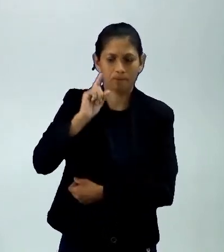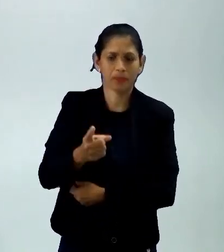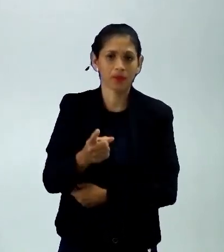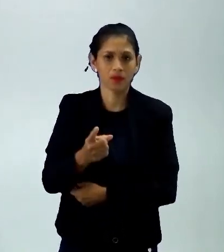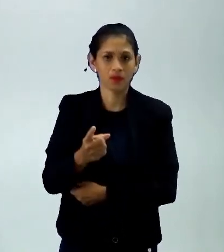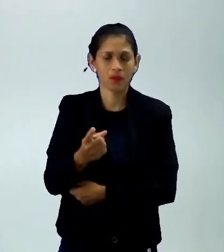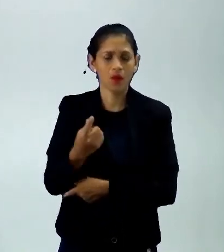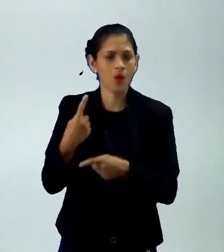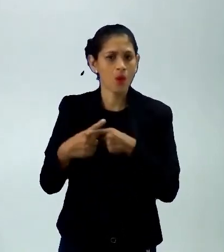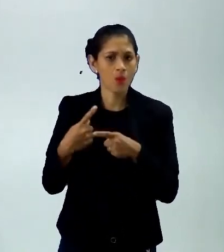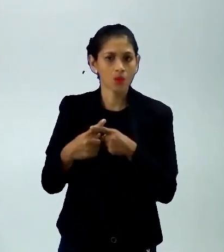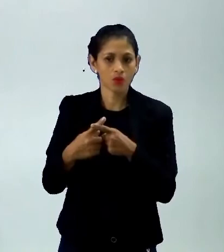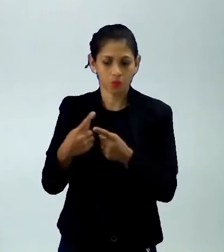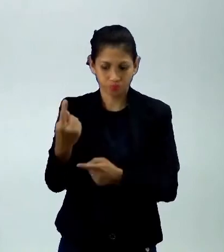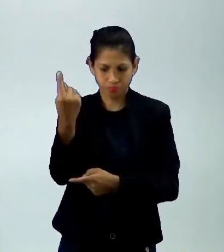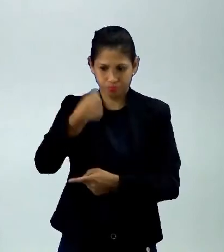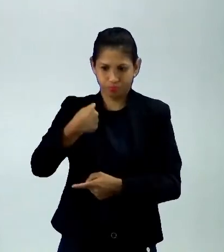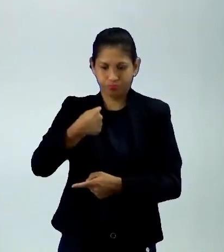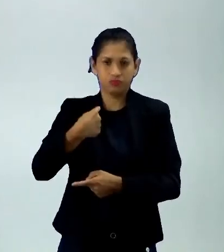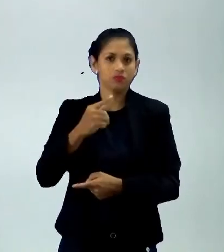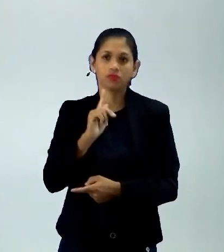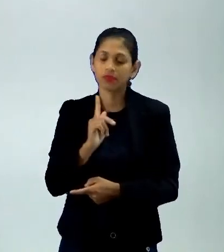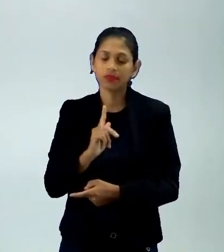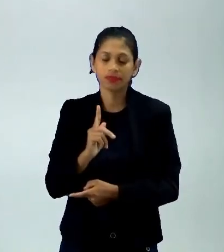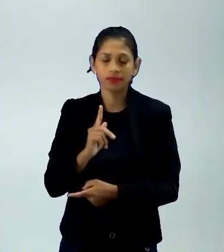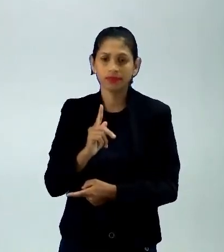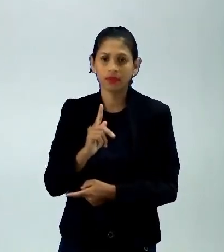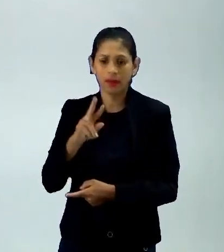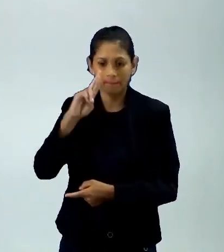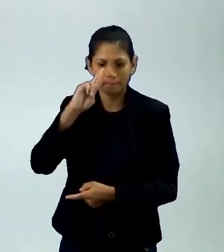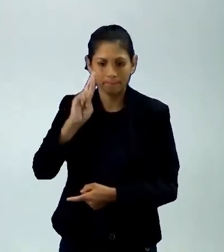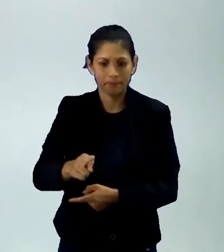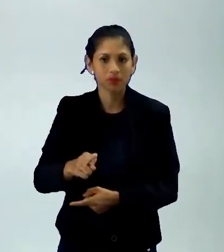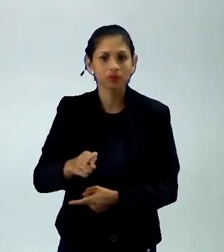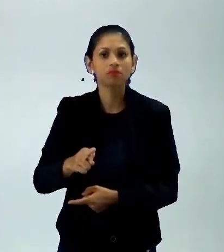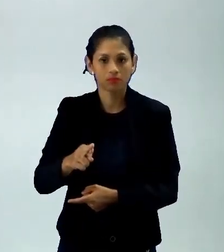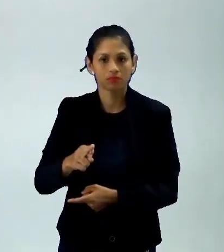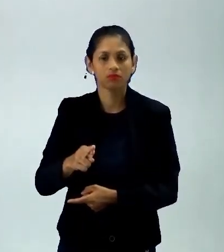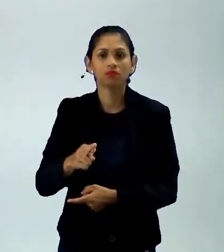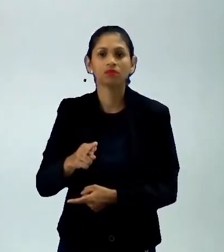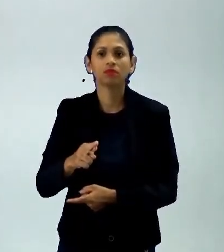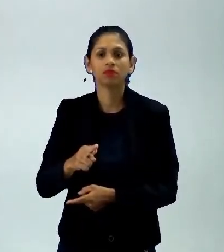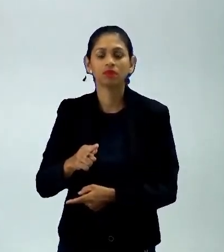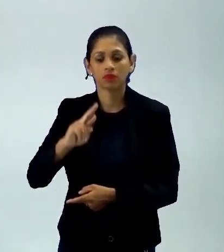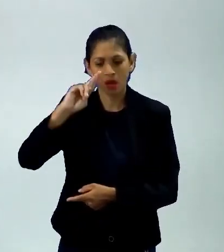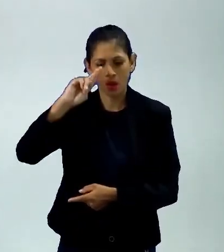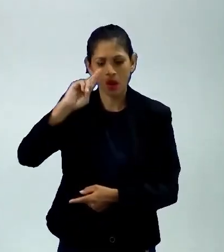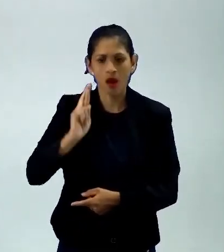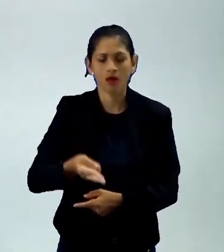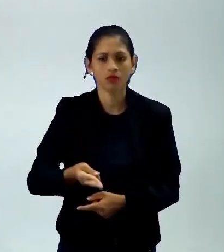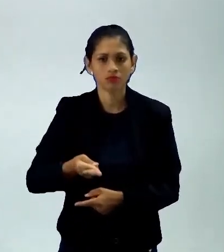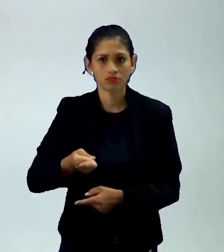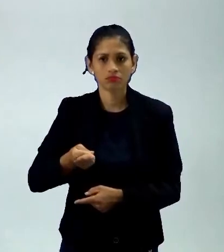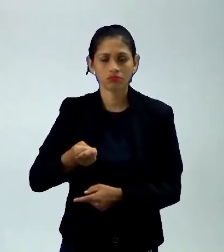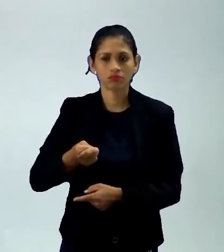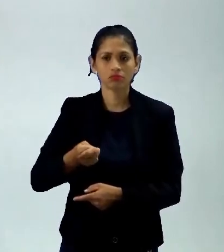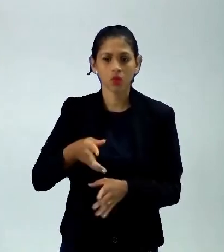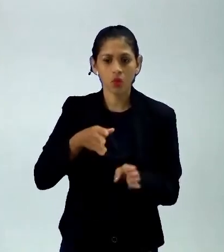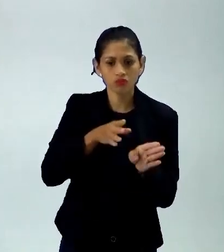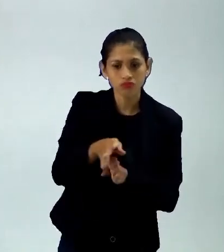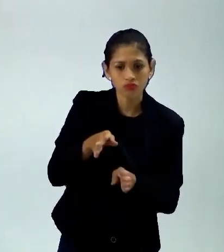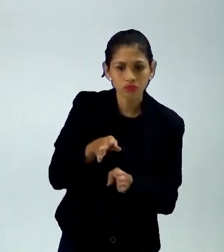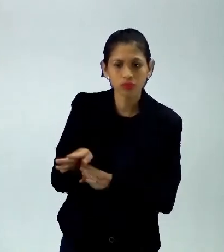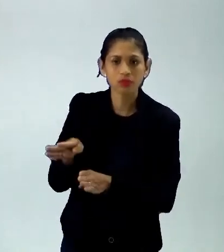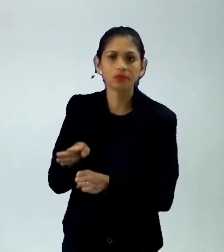O modo imperativo, ele é para o outro, entenderam? E o modo imperativo dá ordem, exprime,